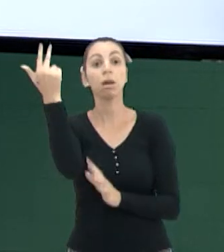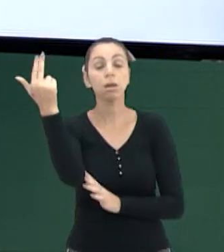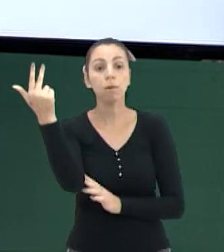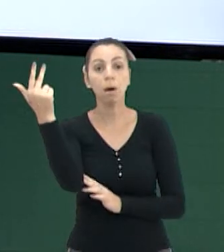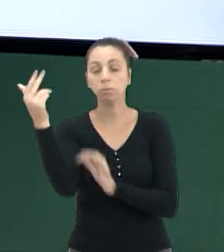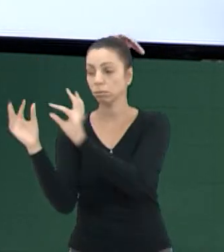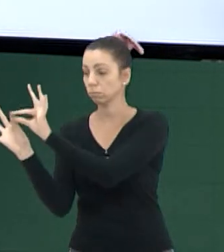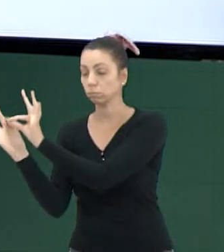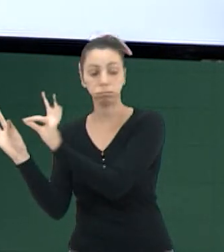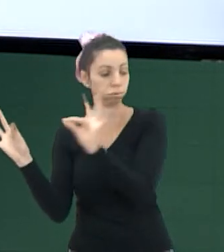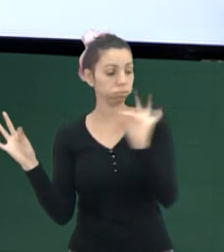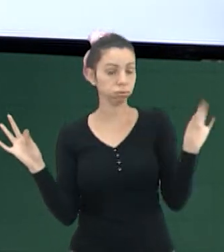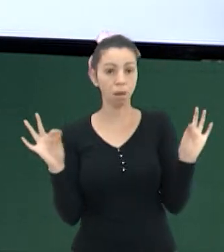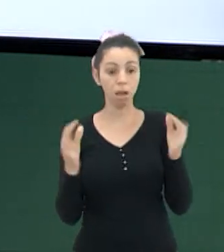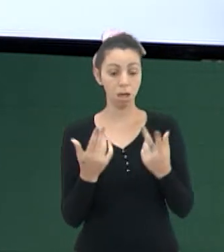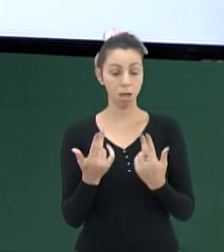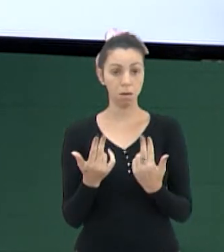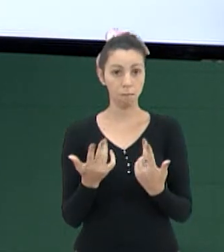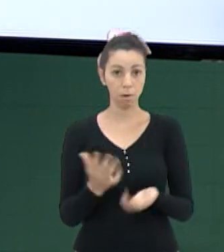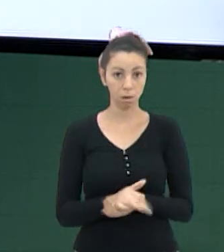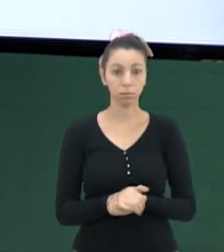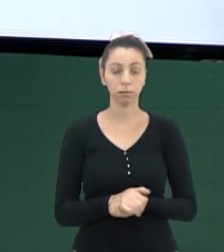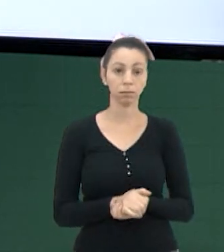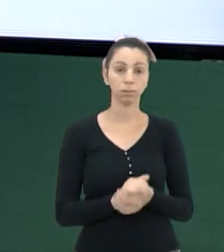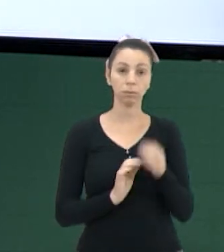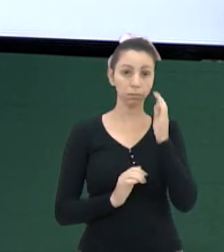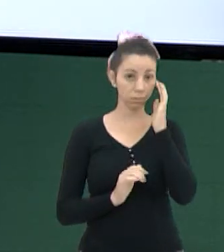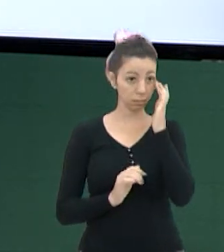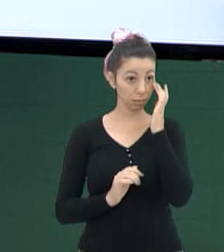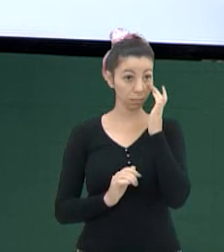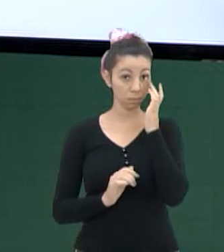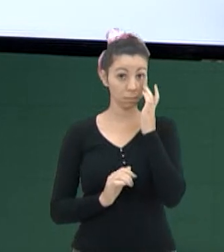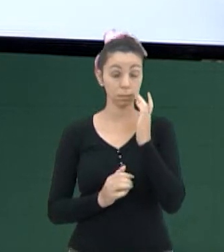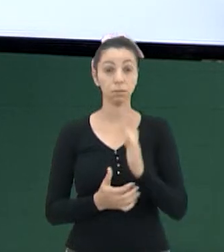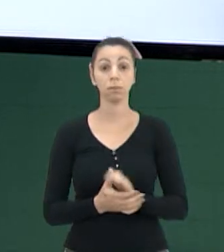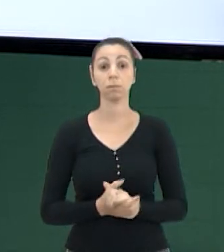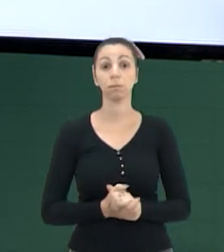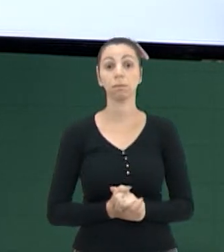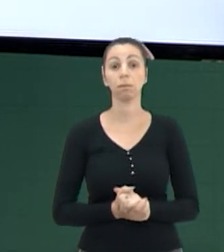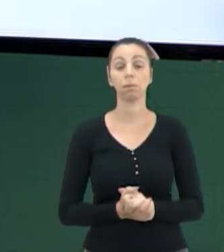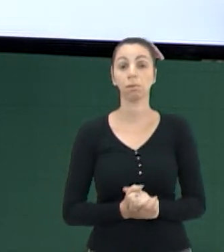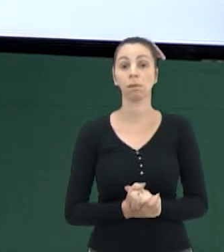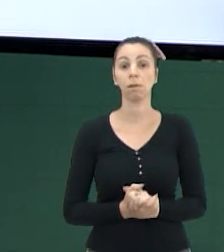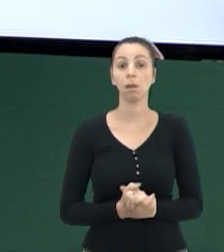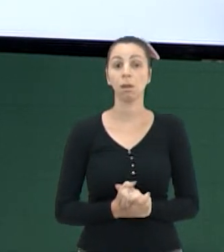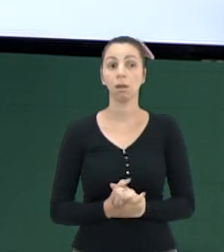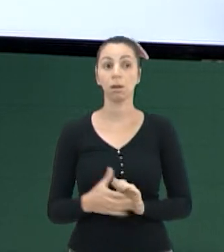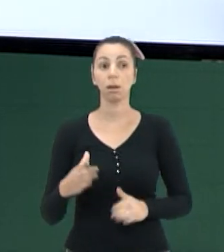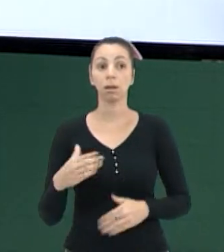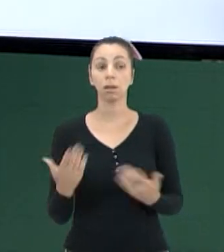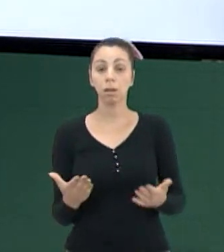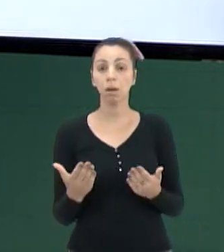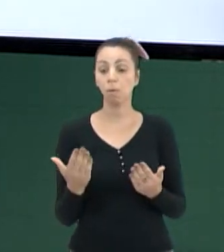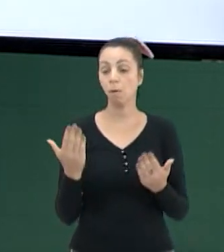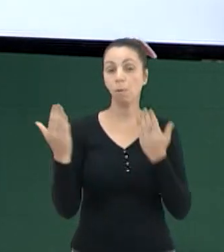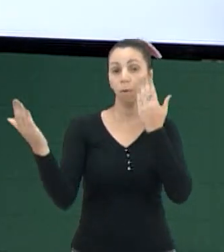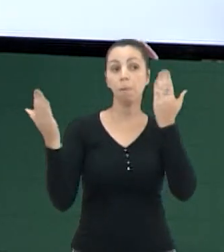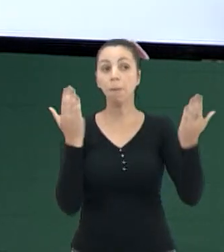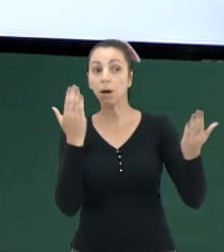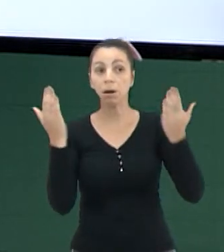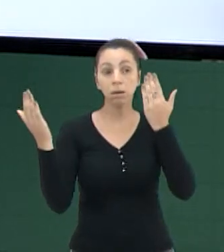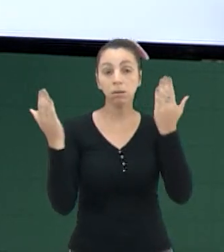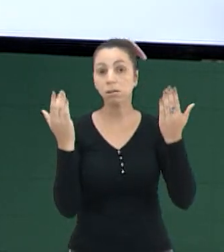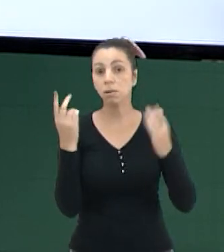os três lados são congruentes. Maravilha! Comparando os triângulos ABM e ACM, a partir